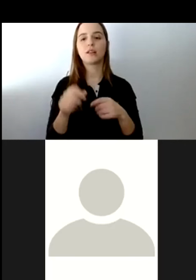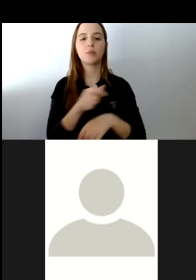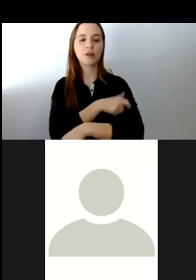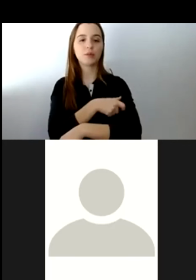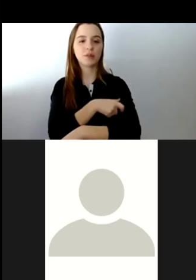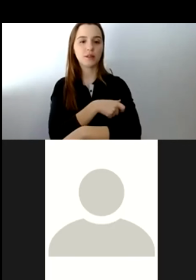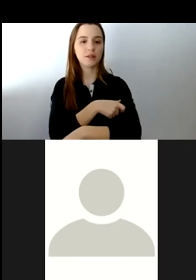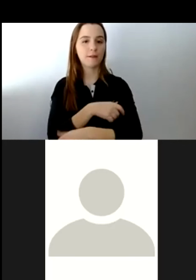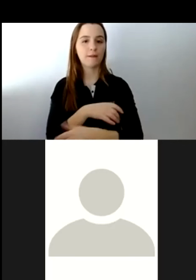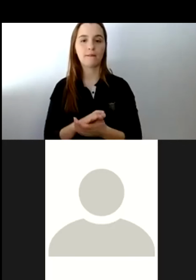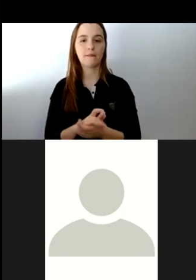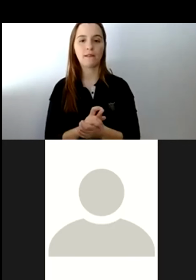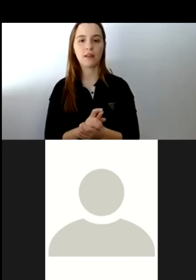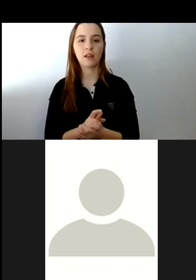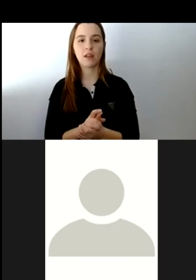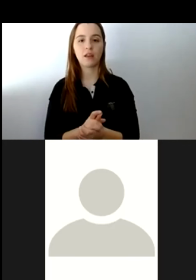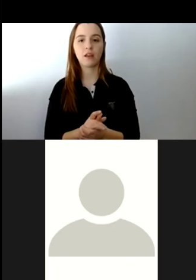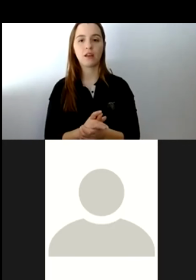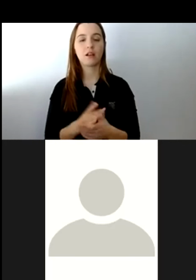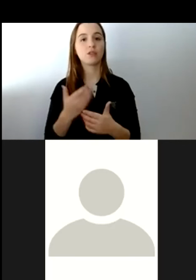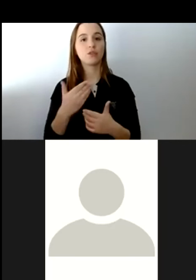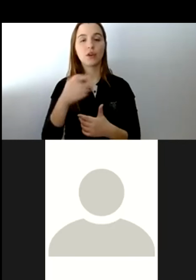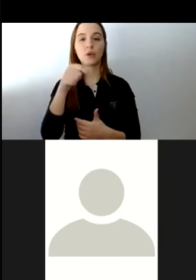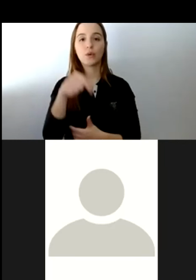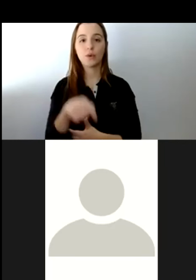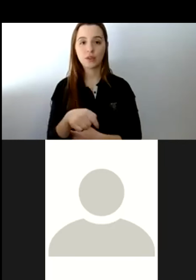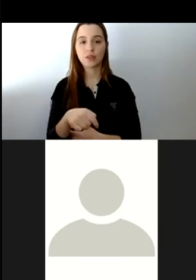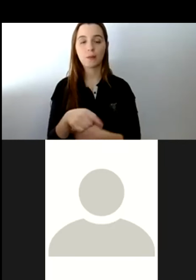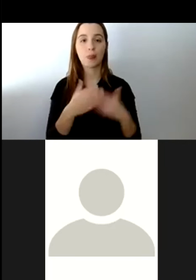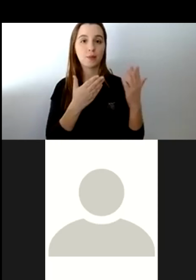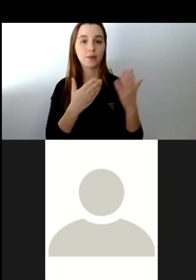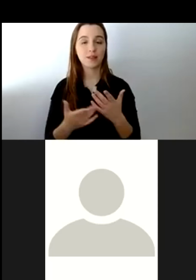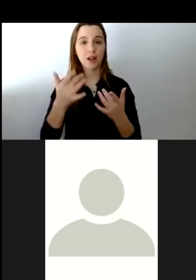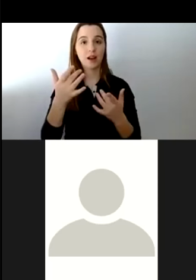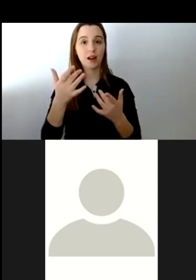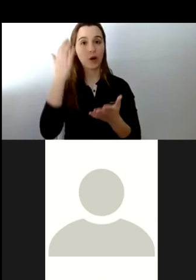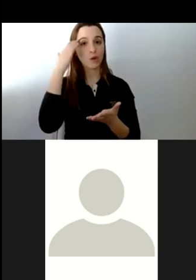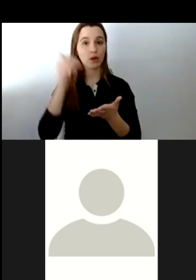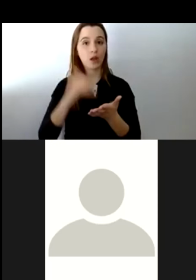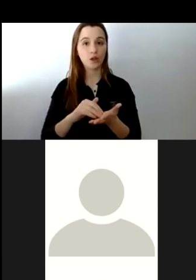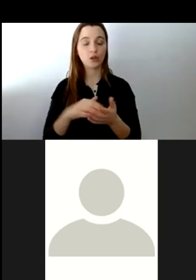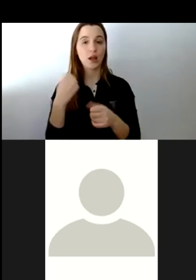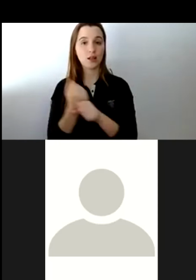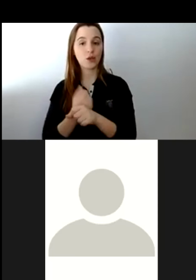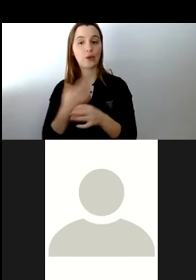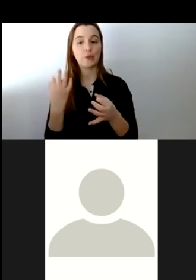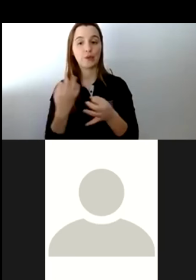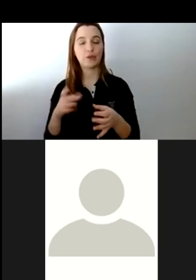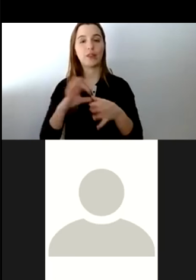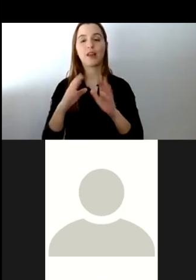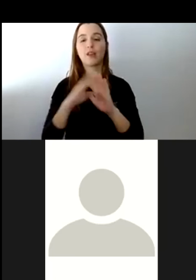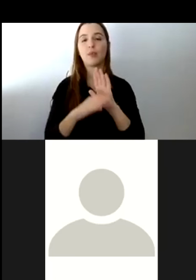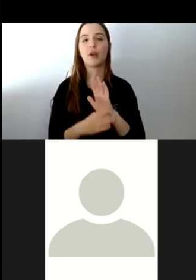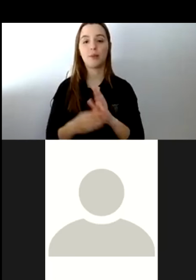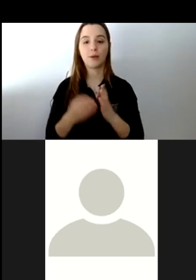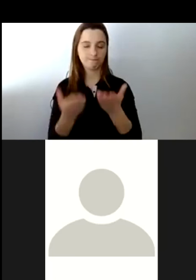programa. Vou então hoje apresentar-vos os resultados de uma ação efetuada no âmbito deste programa